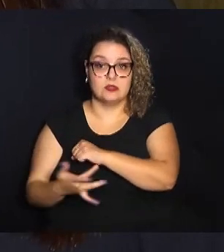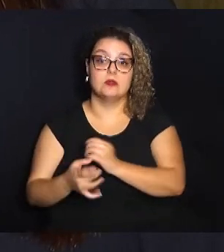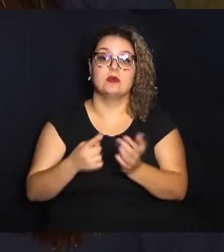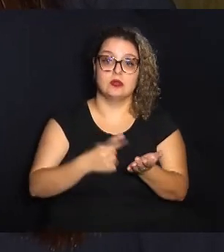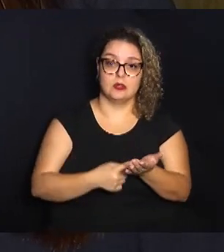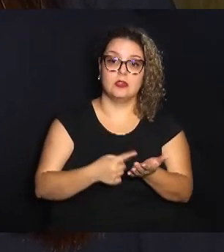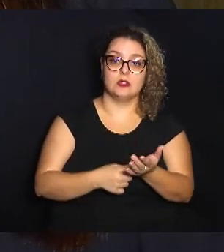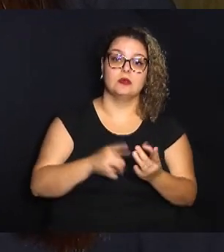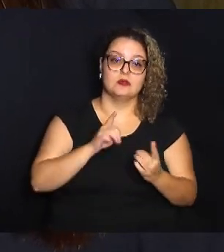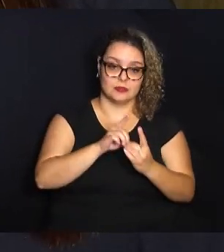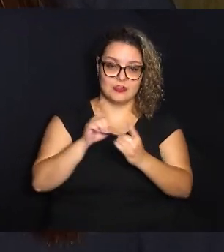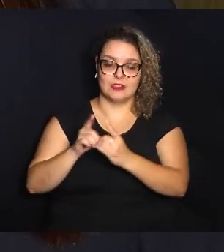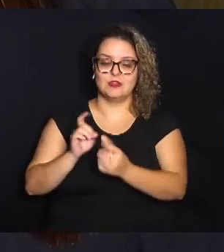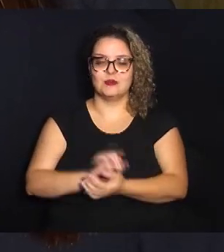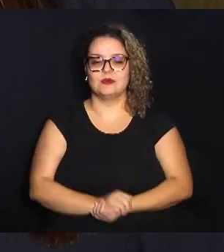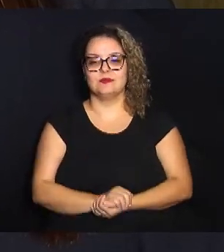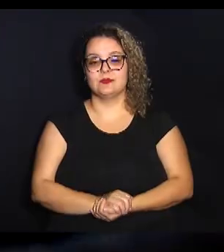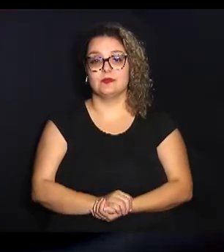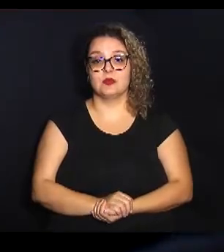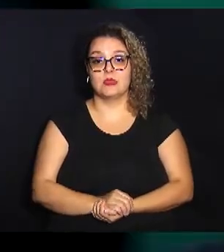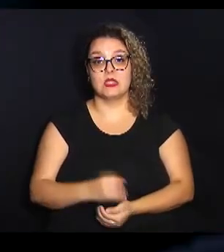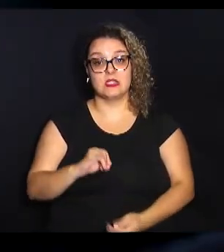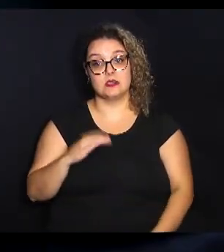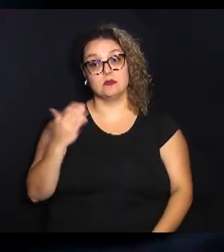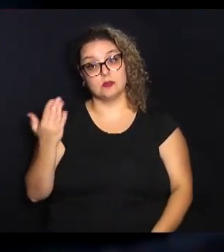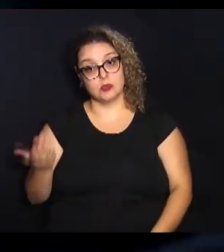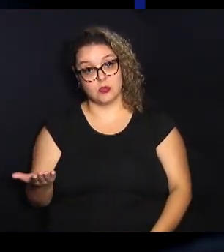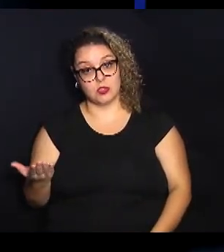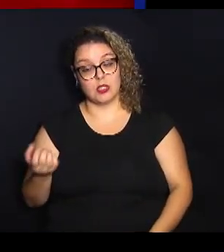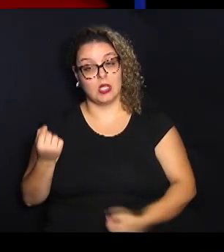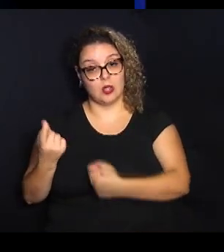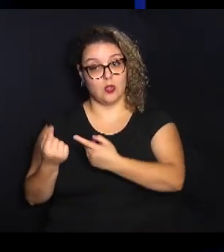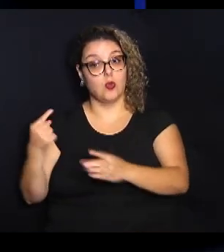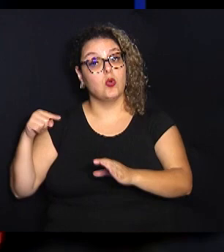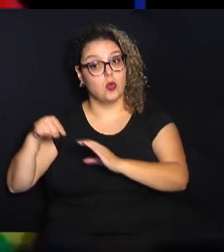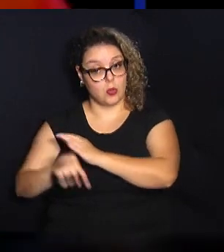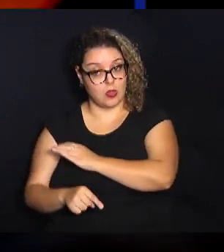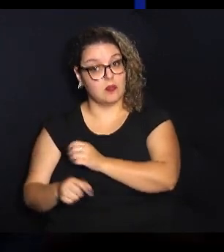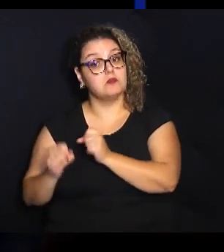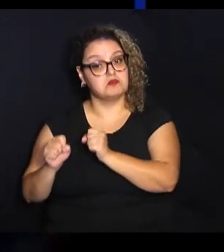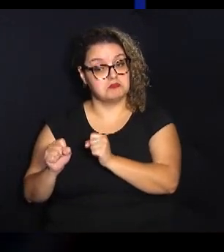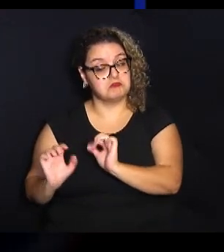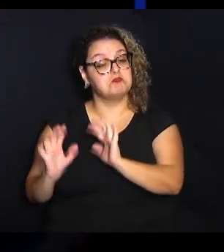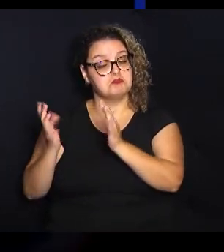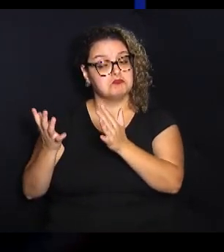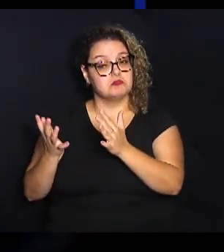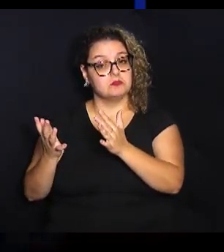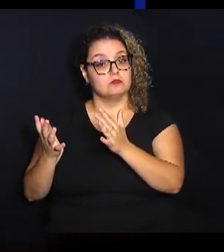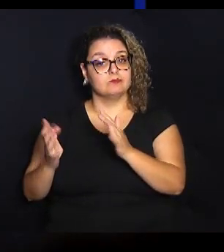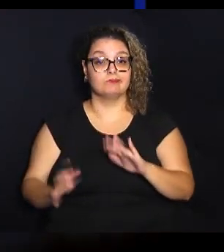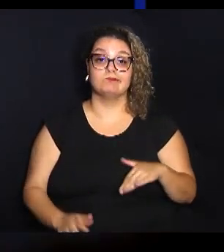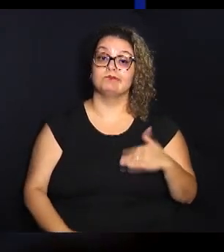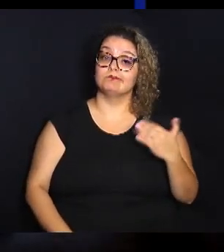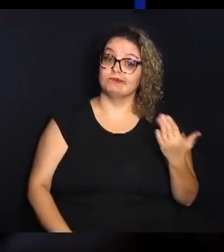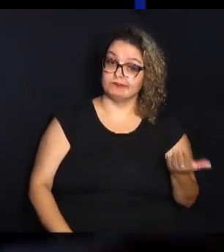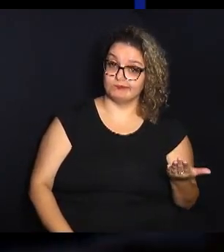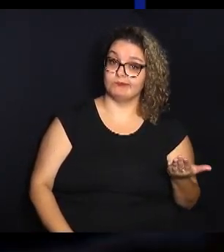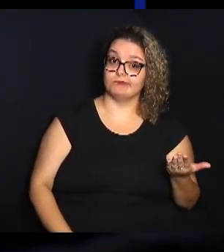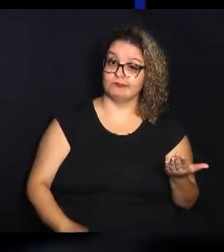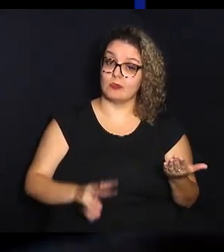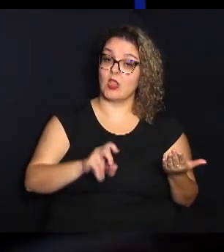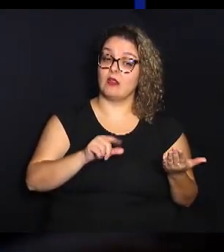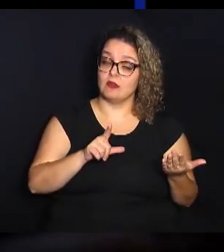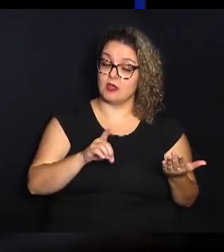o agendamento dos atendimentos se por um lado alguns avanços já podem ser celebrados por